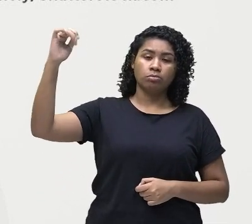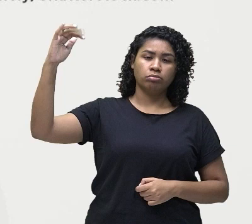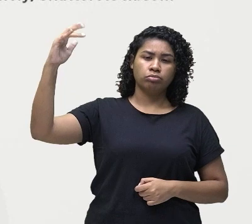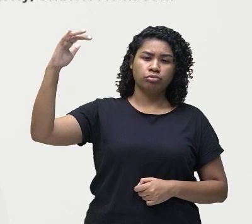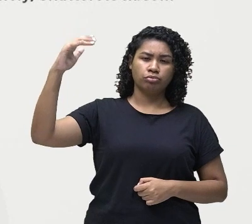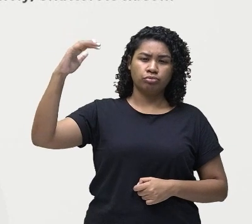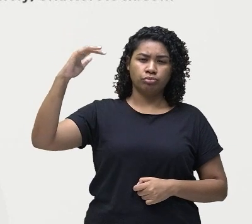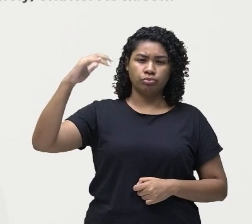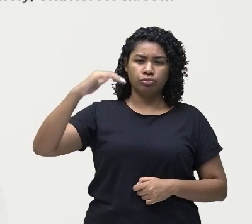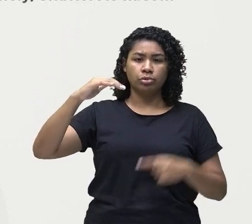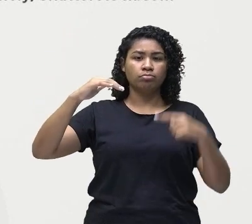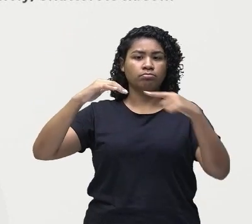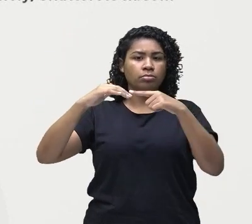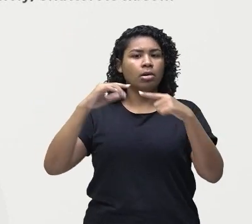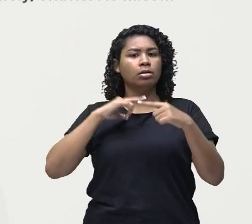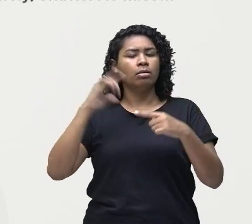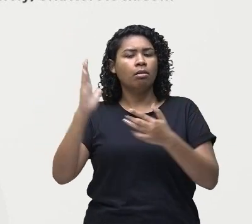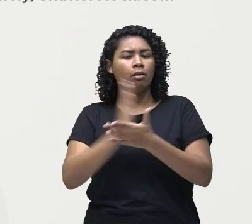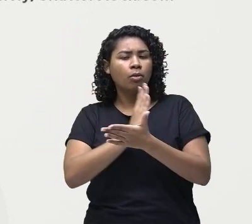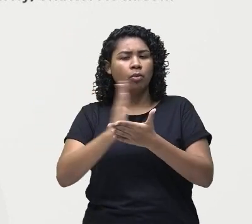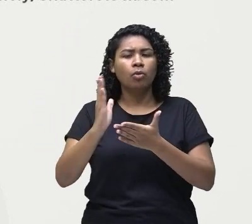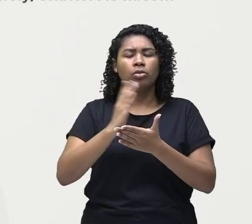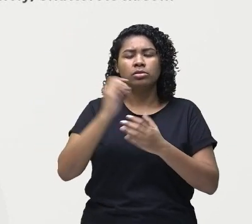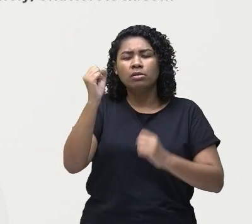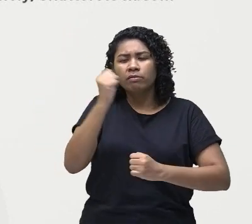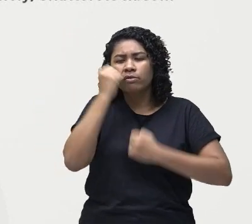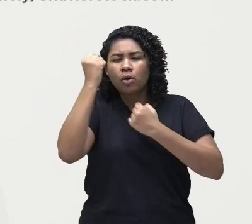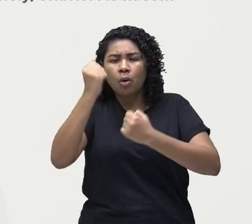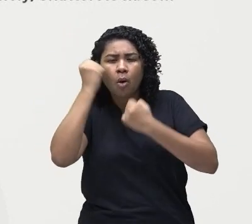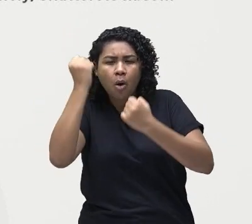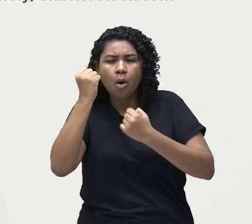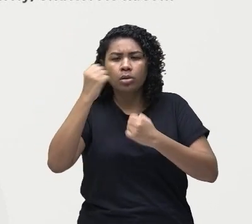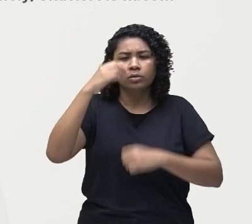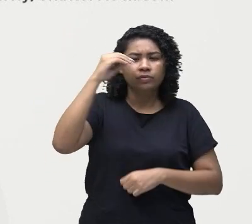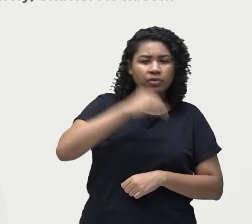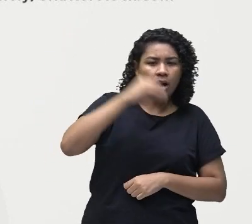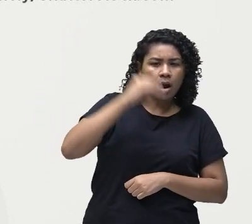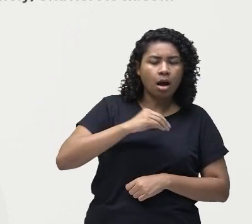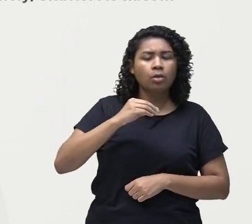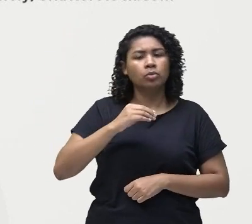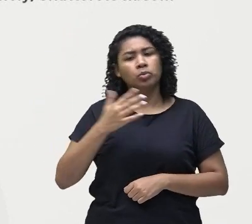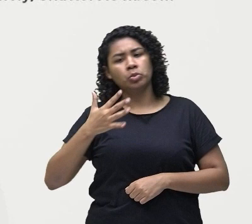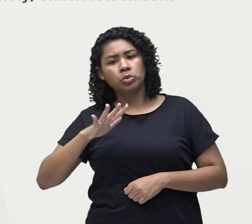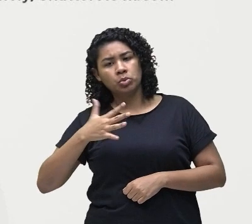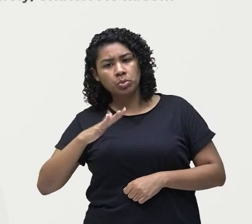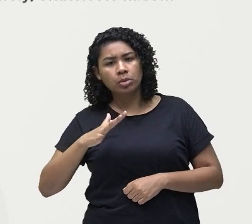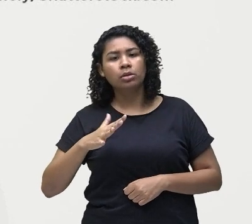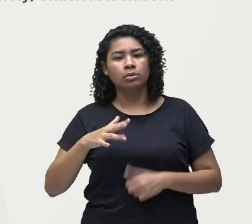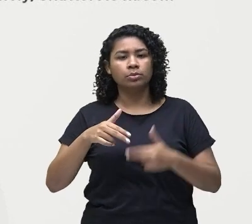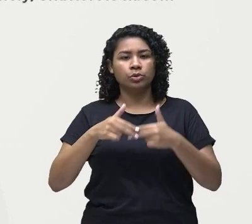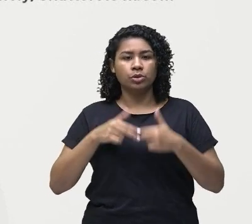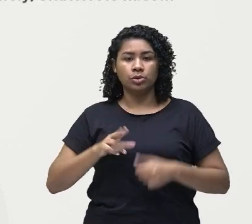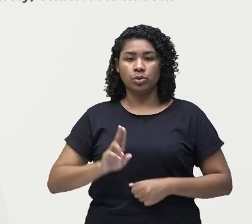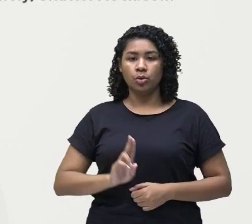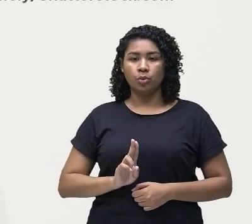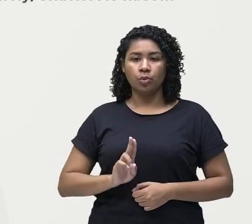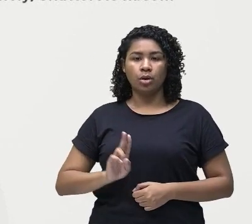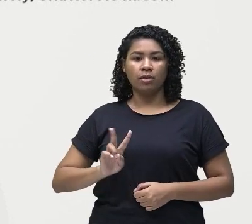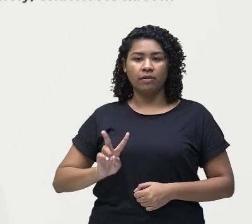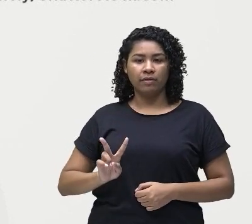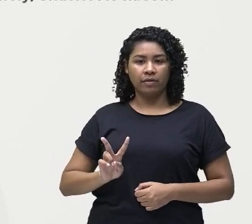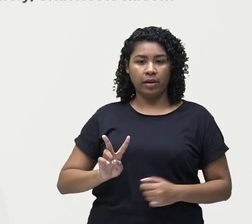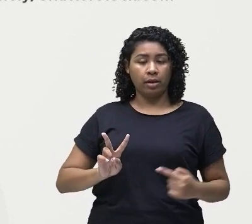de intensidade, por isso tem uma classificação também. A radiação UV divide-se em 3 faixas